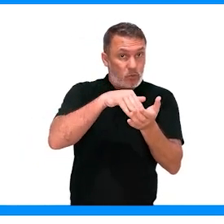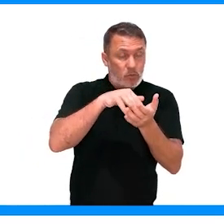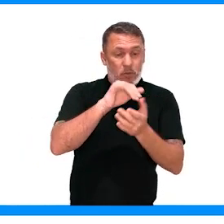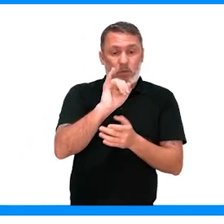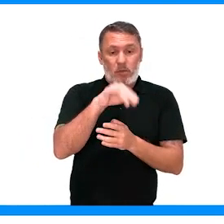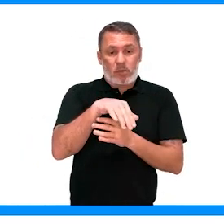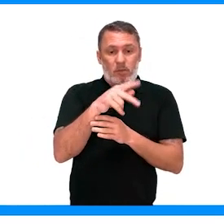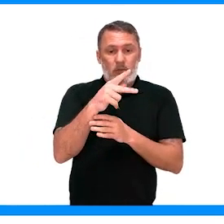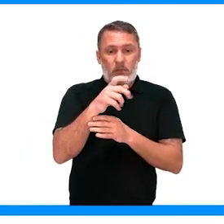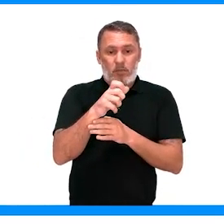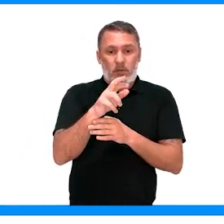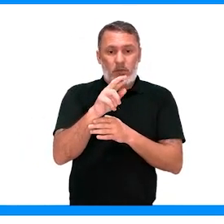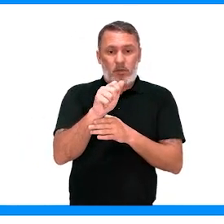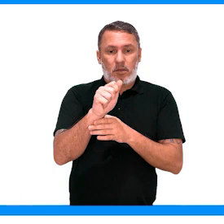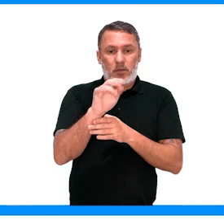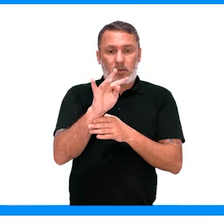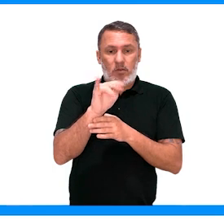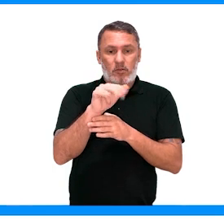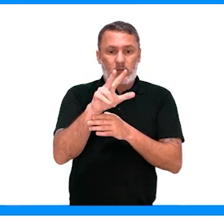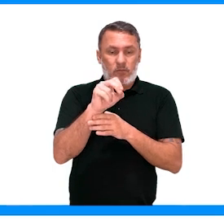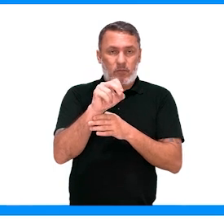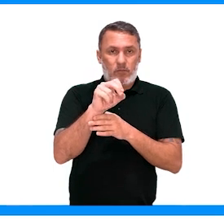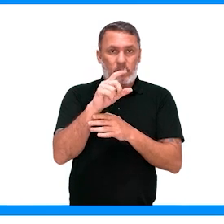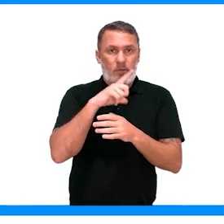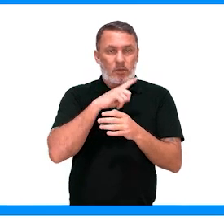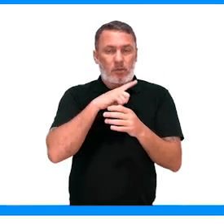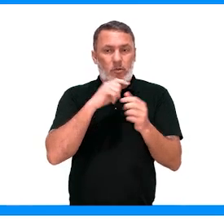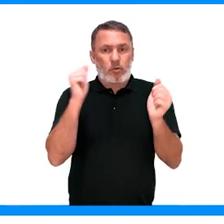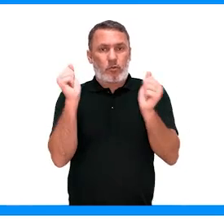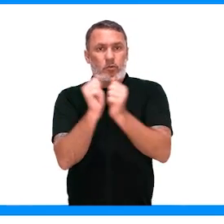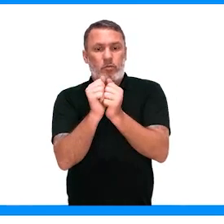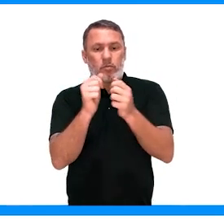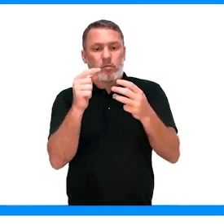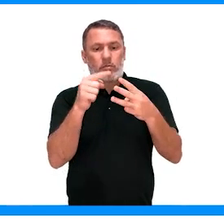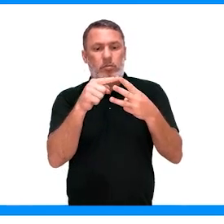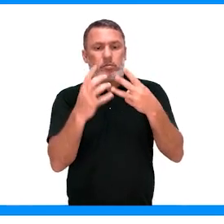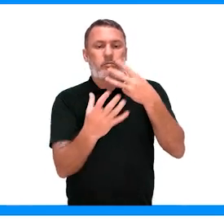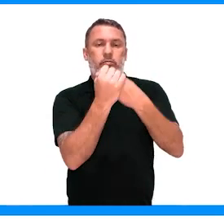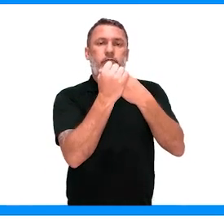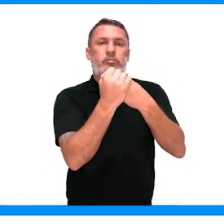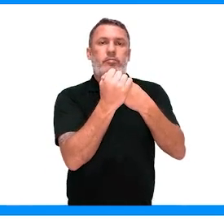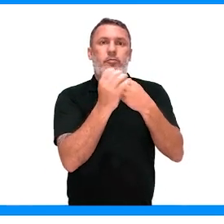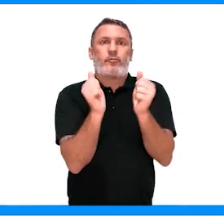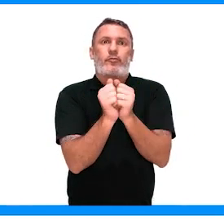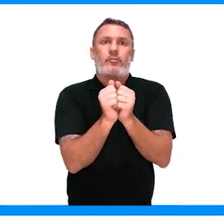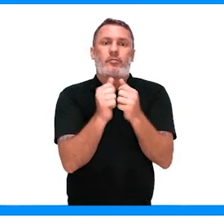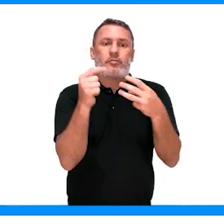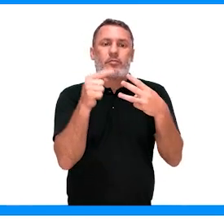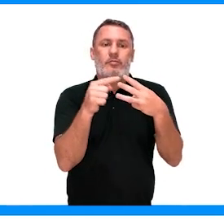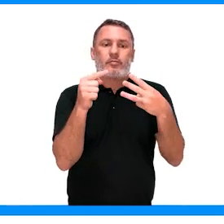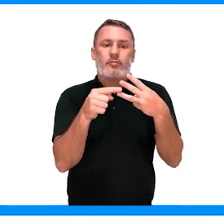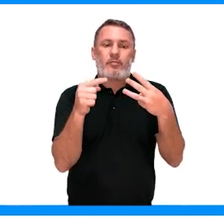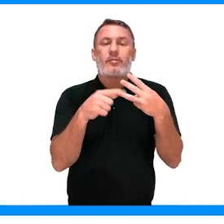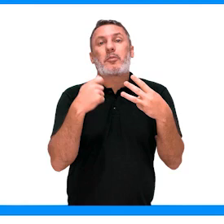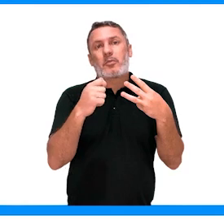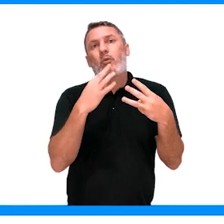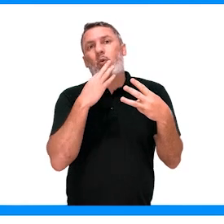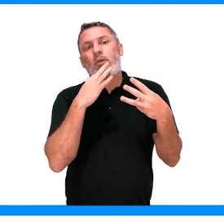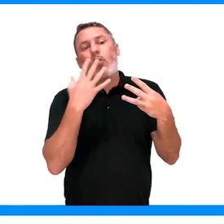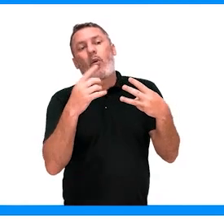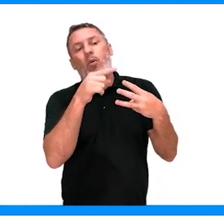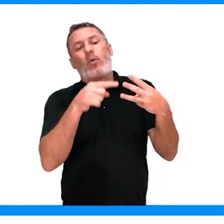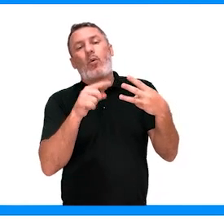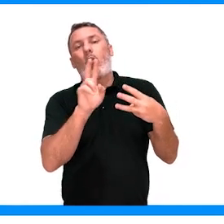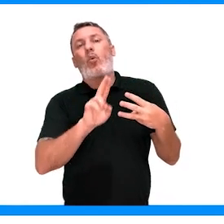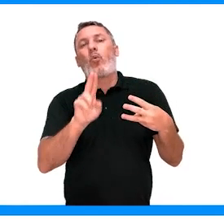às vezes tem o imperativo formado pelo indicativo e pelo subjuntivo. Então, nós precisamos conhecer para